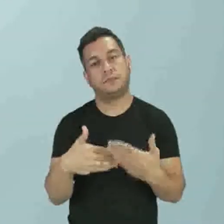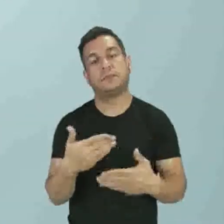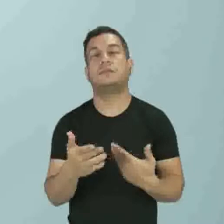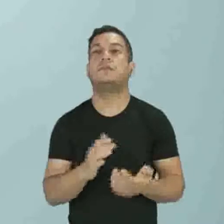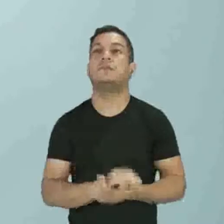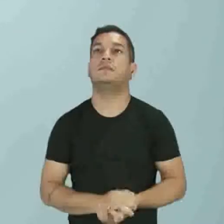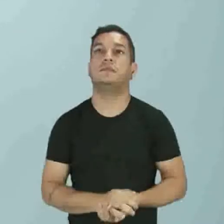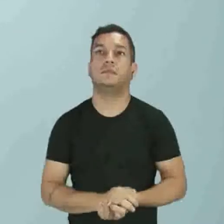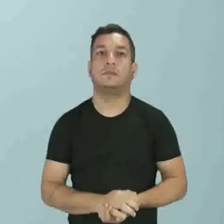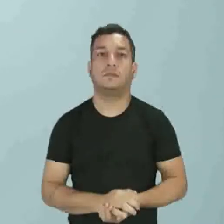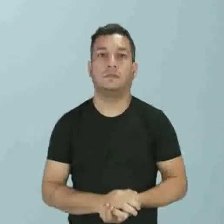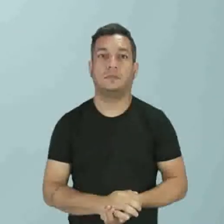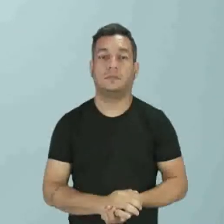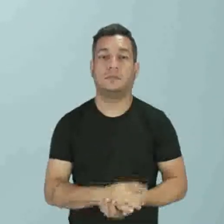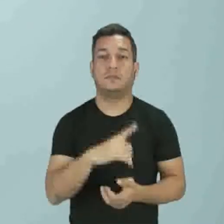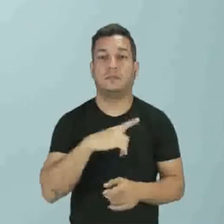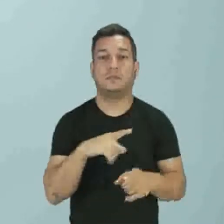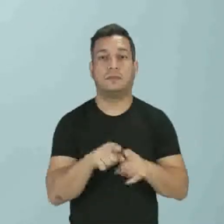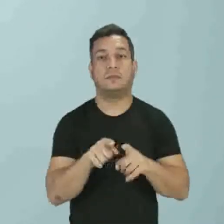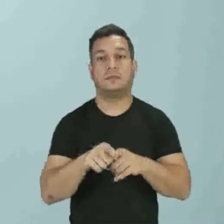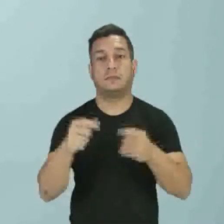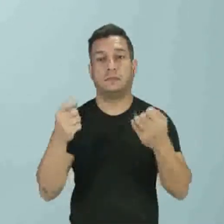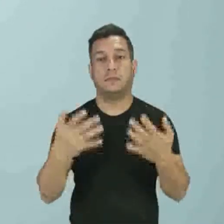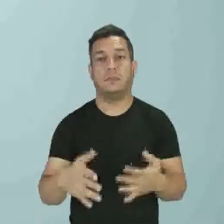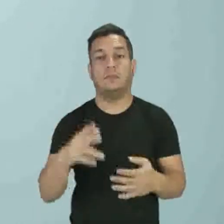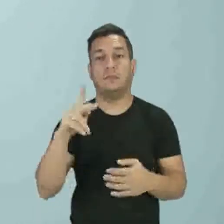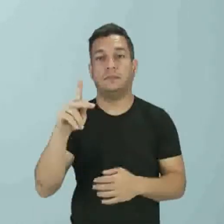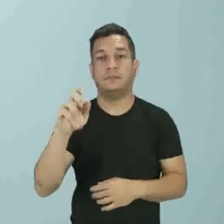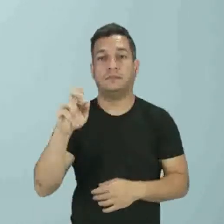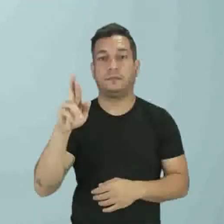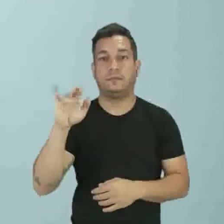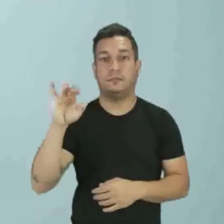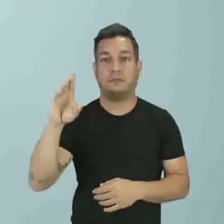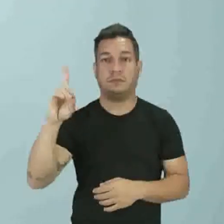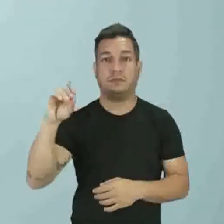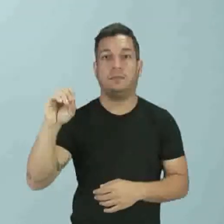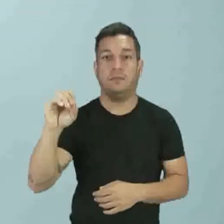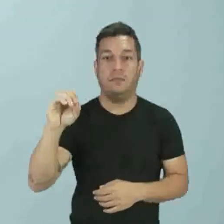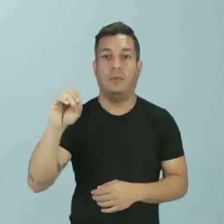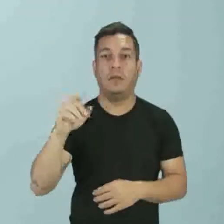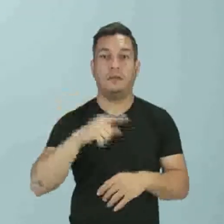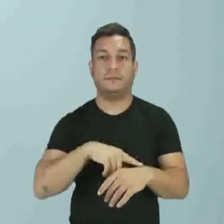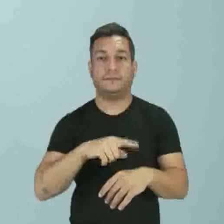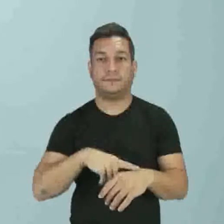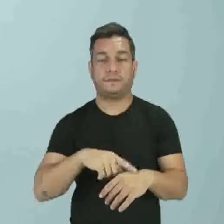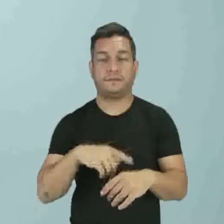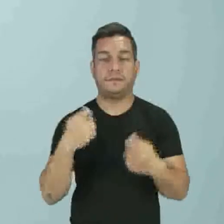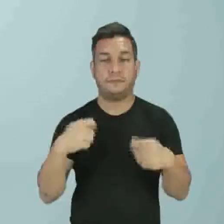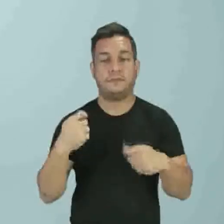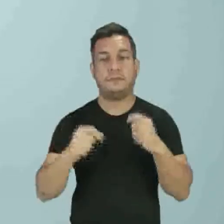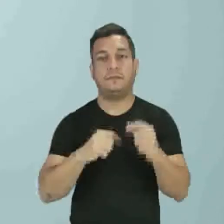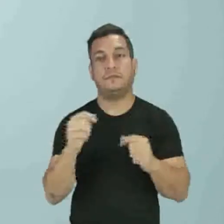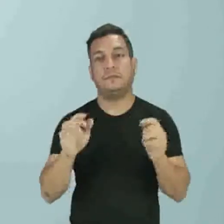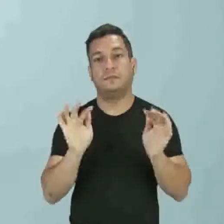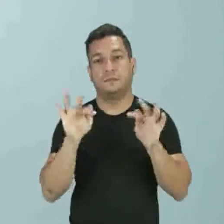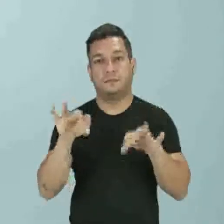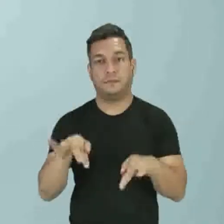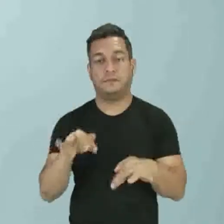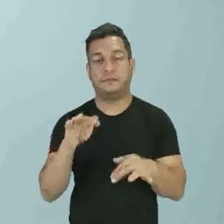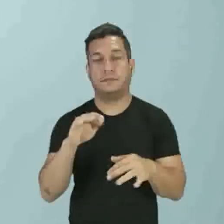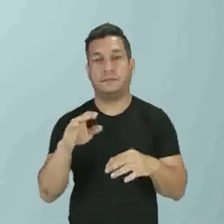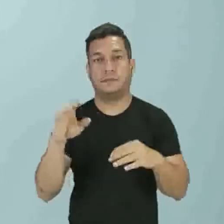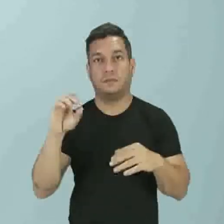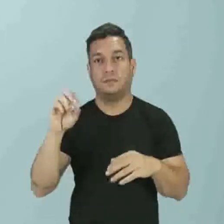sucessivamente. E aí nós temos então a definição de período, que é o tempo necessário para se completar uma oscilação,